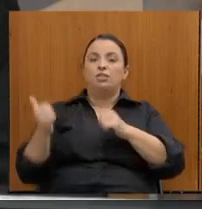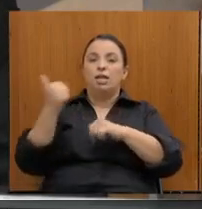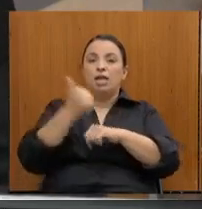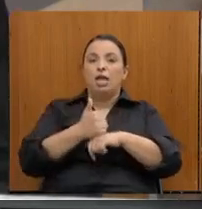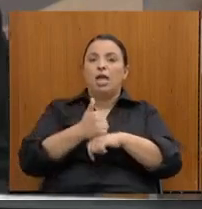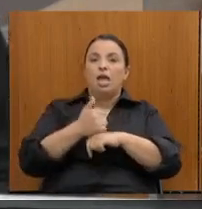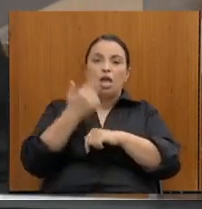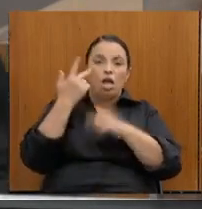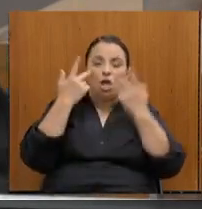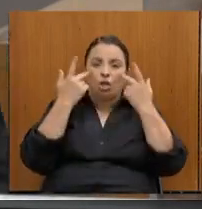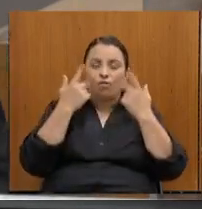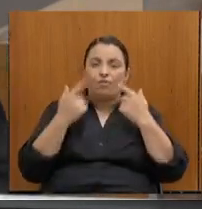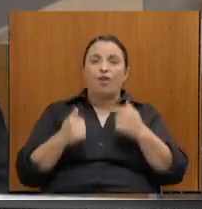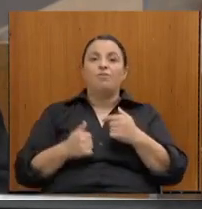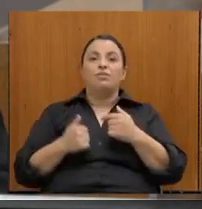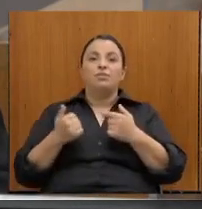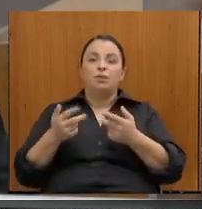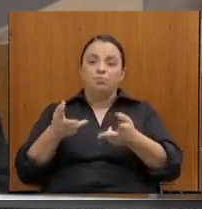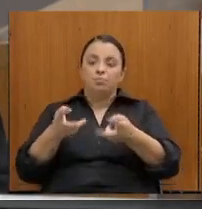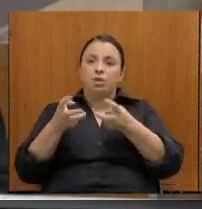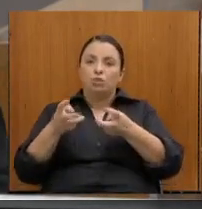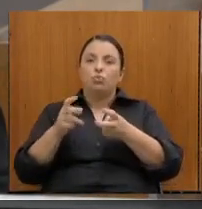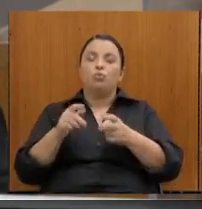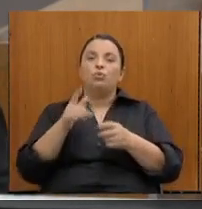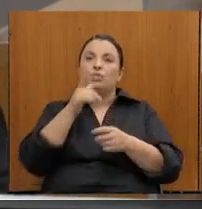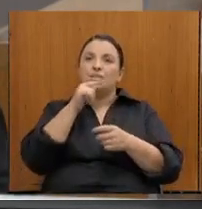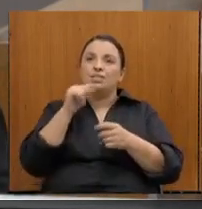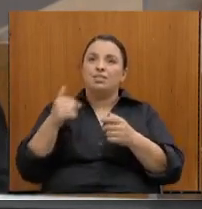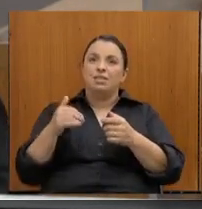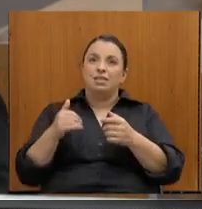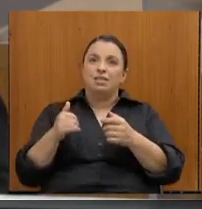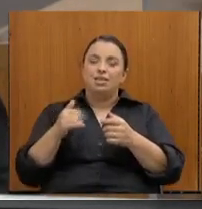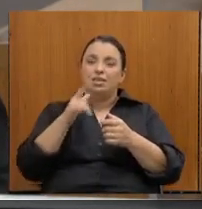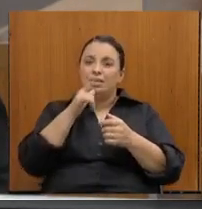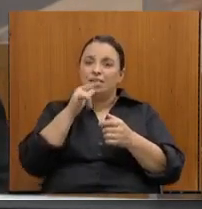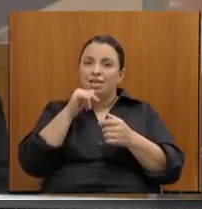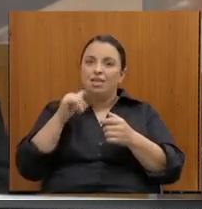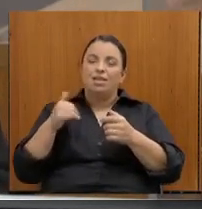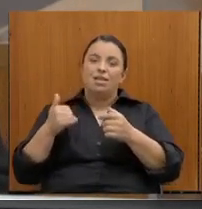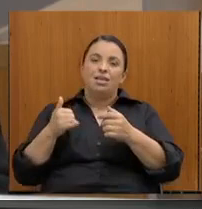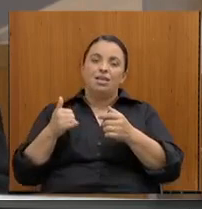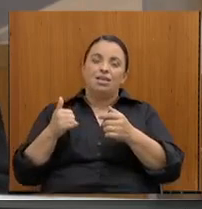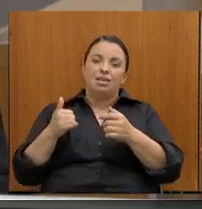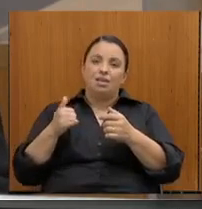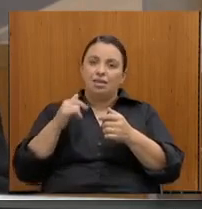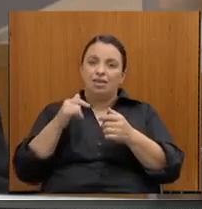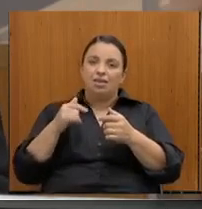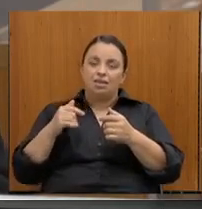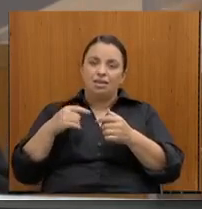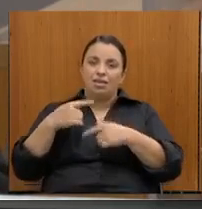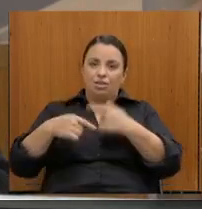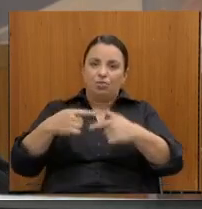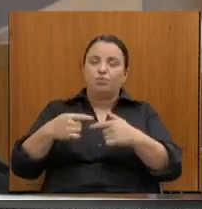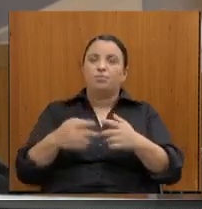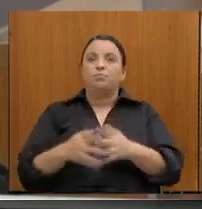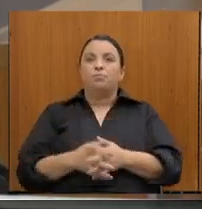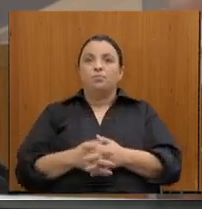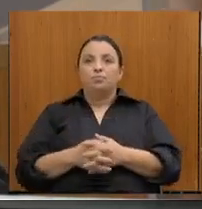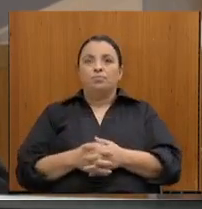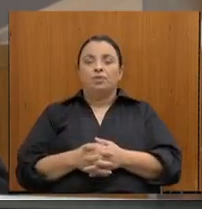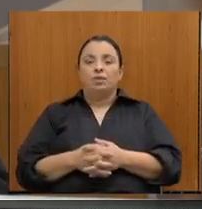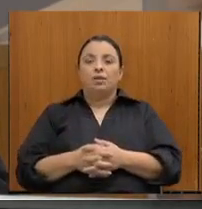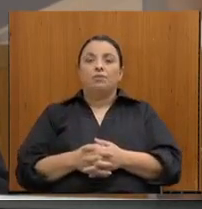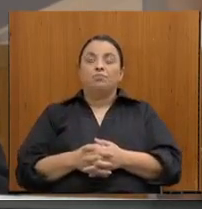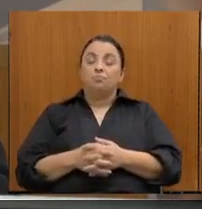é nós ouvimos aqui muitos especialistas hoje né Deputado e empresário também de sucesso empresários que estão